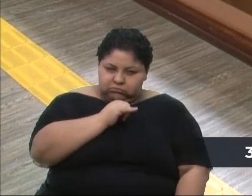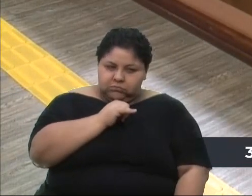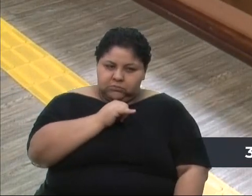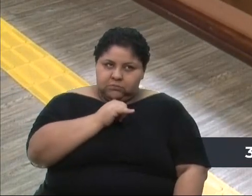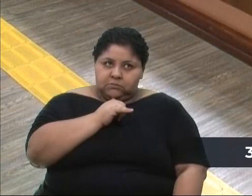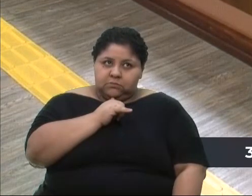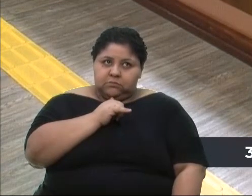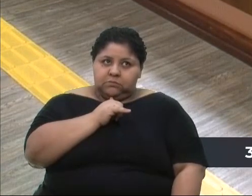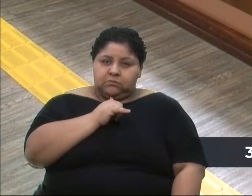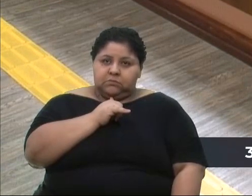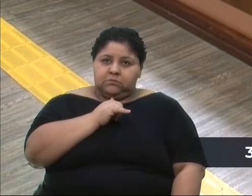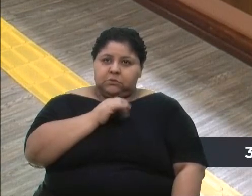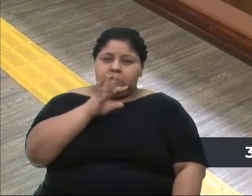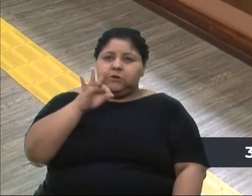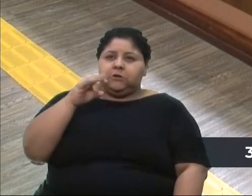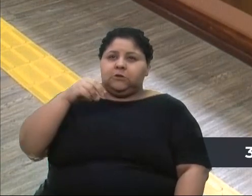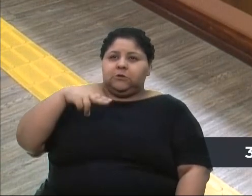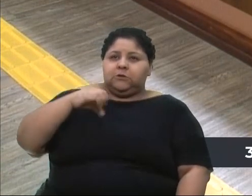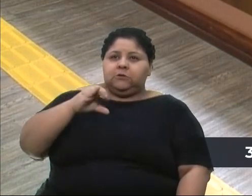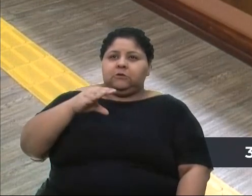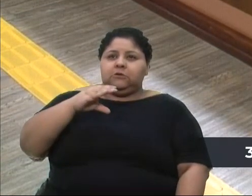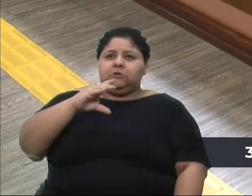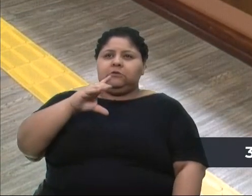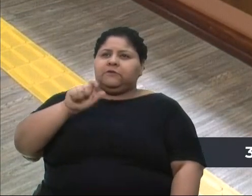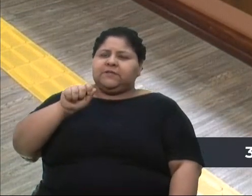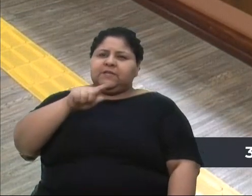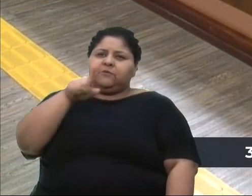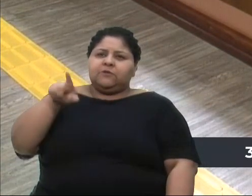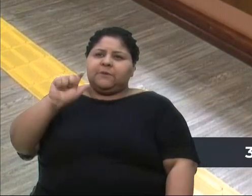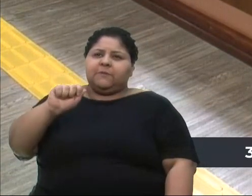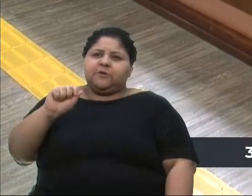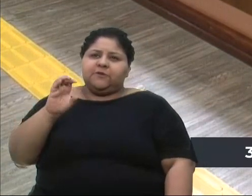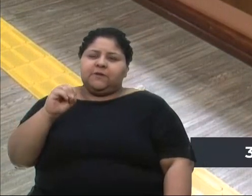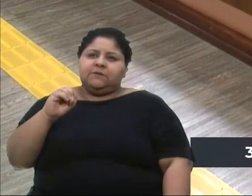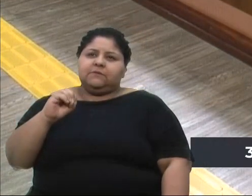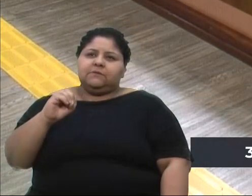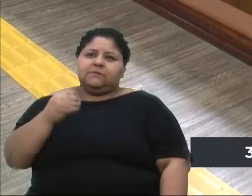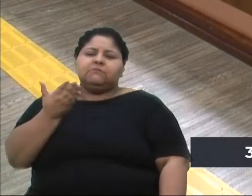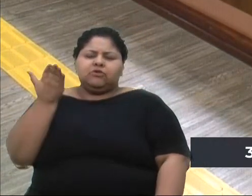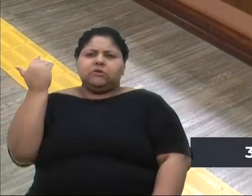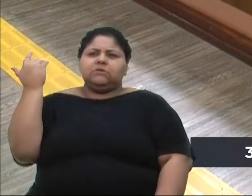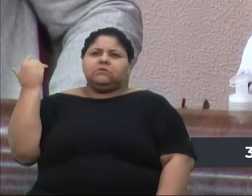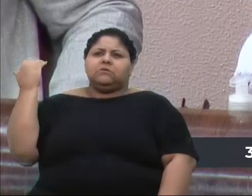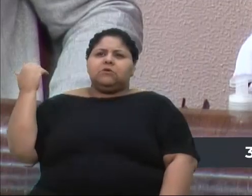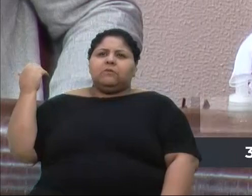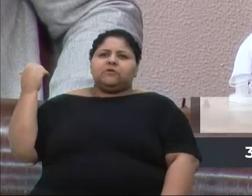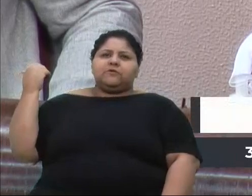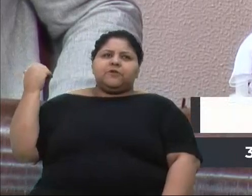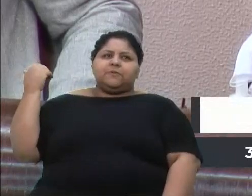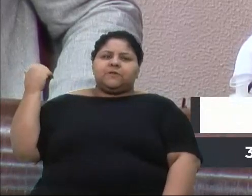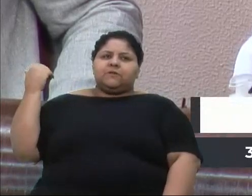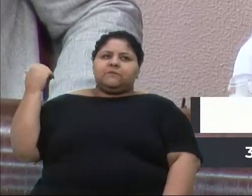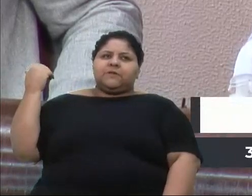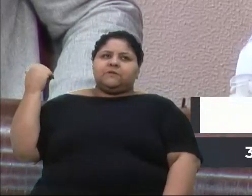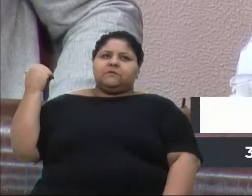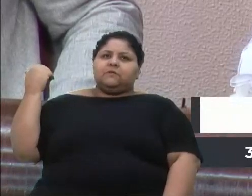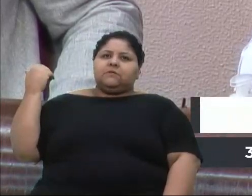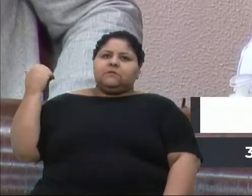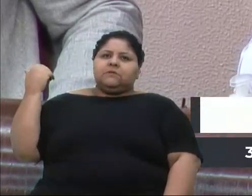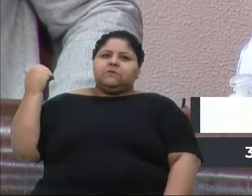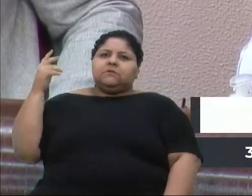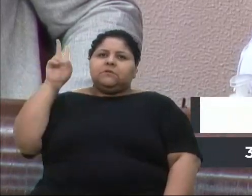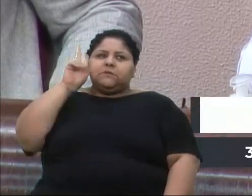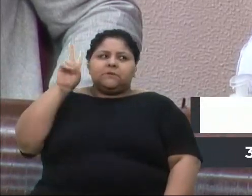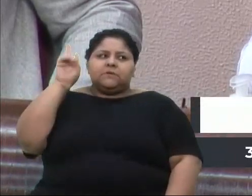porque o Tunicão, como o senhor disse, lá atrás, o vereador Luiz também falou, a pandemia ainda, ele esperneava